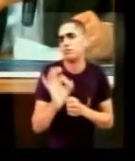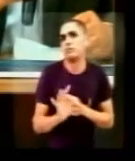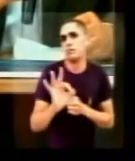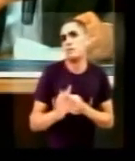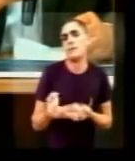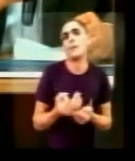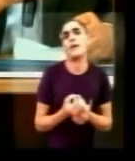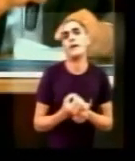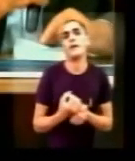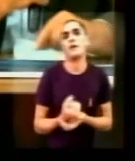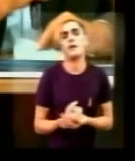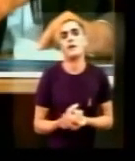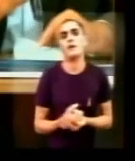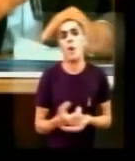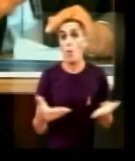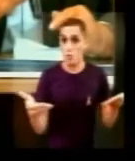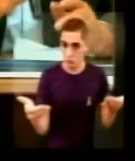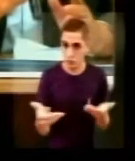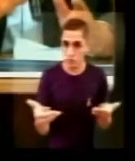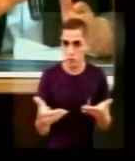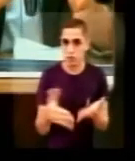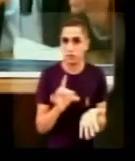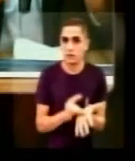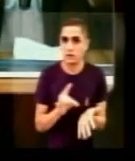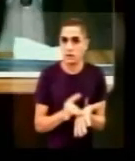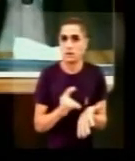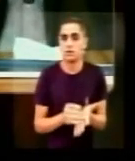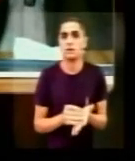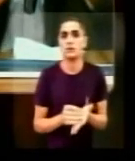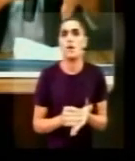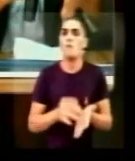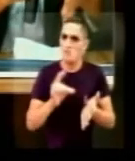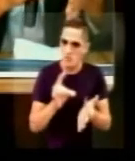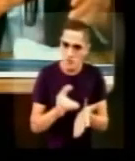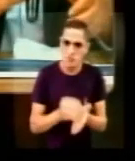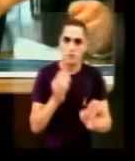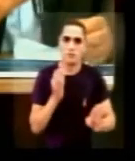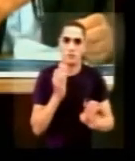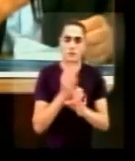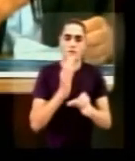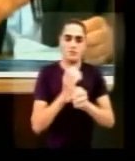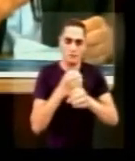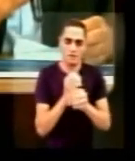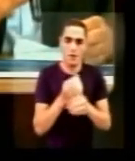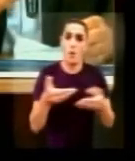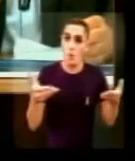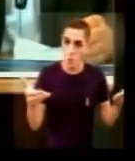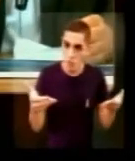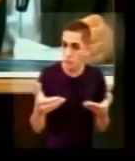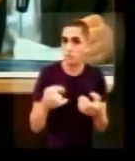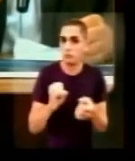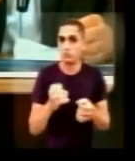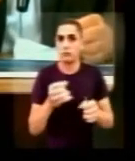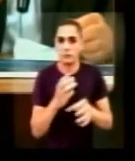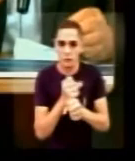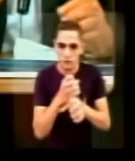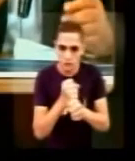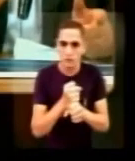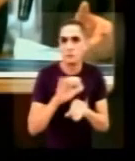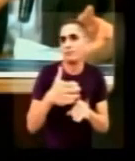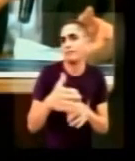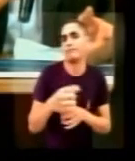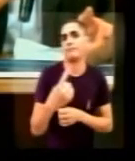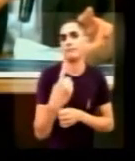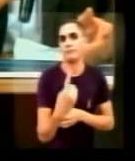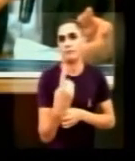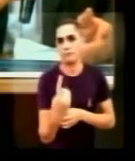entre 110... Hoje, na realidade, feito hoje, ela daria 116 casos. Mas